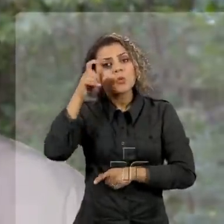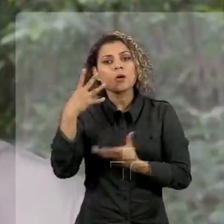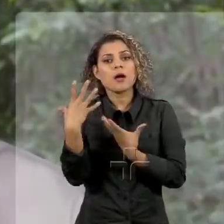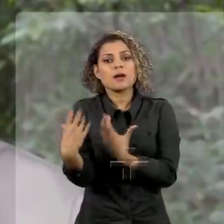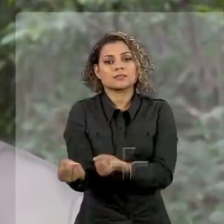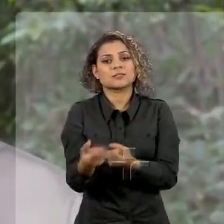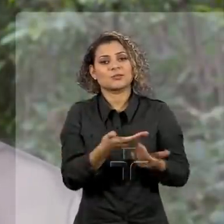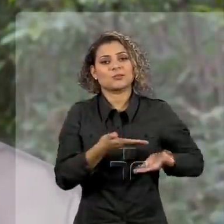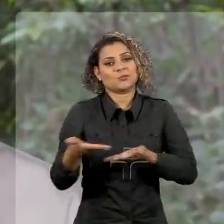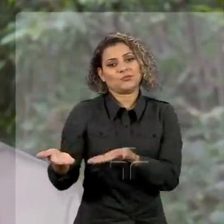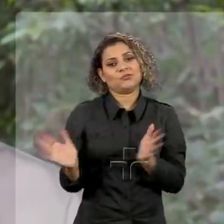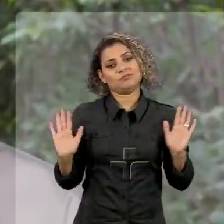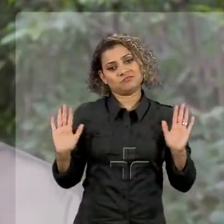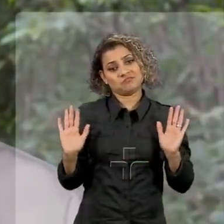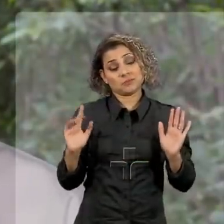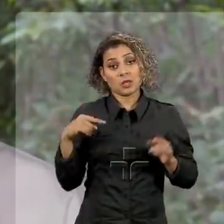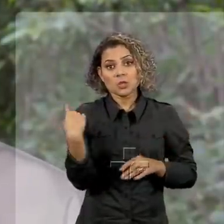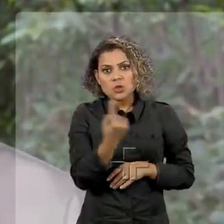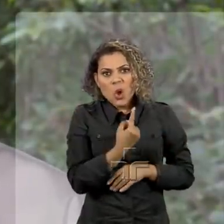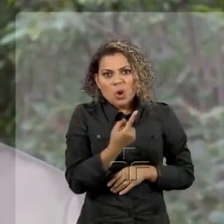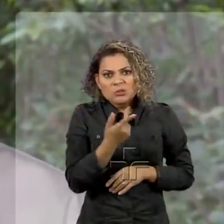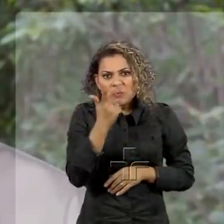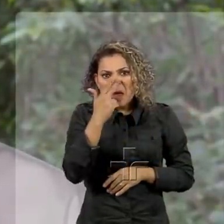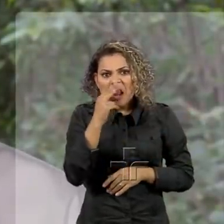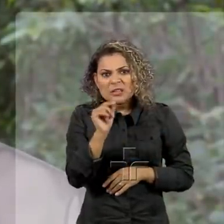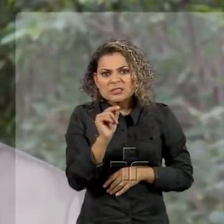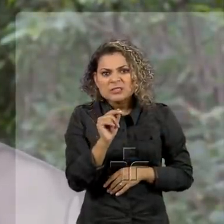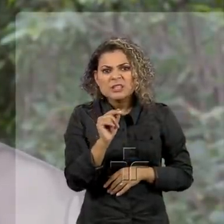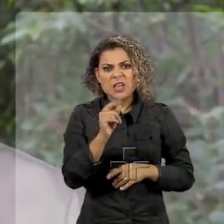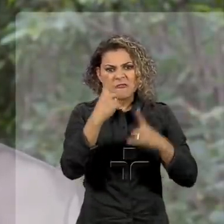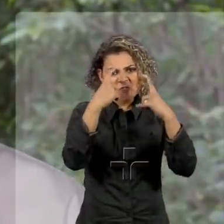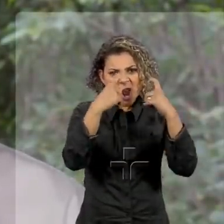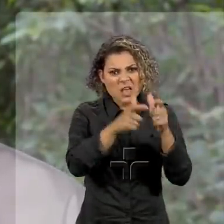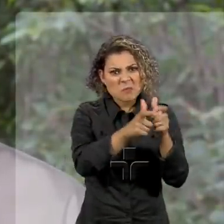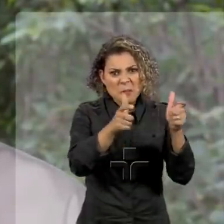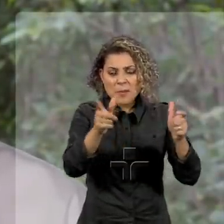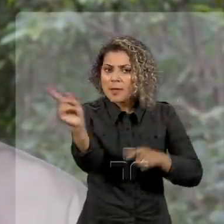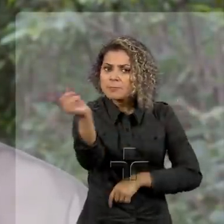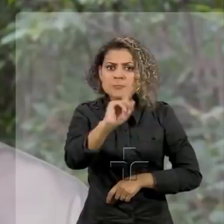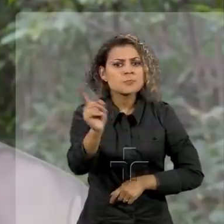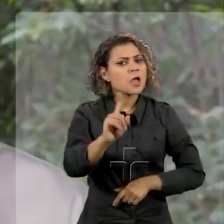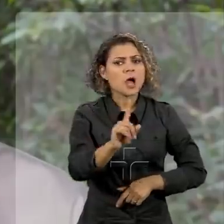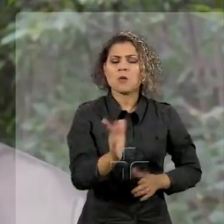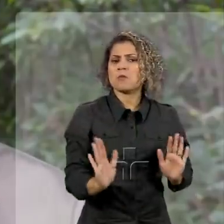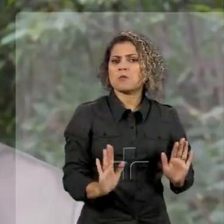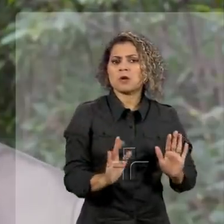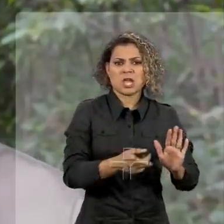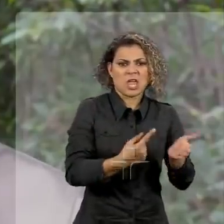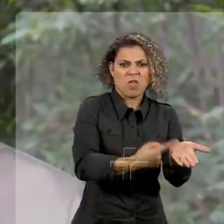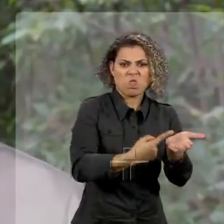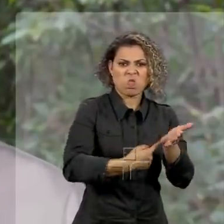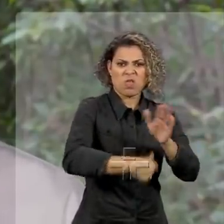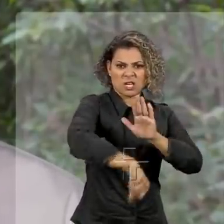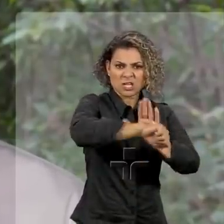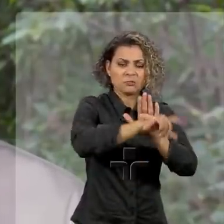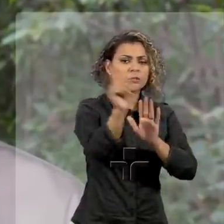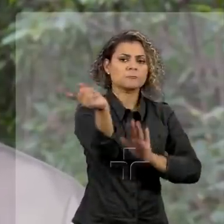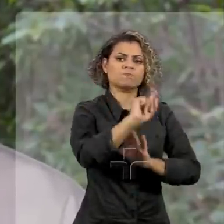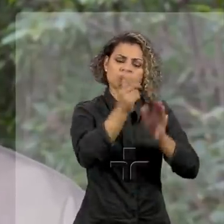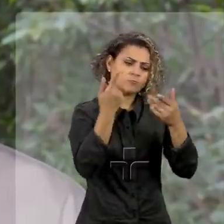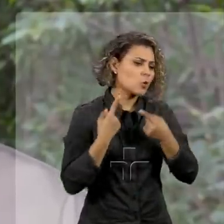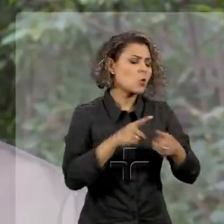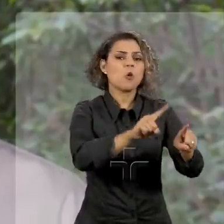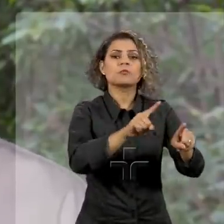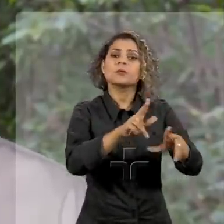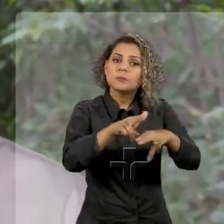aceitou o convite. Não podemos continuar crescendo como está a violência no nosso país via crime organizado. E o caminho para combater